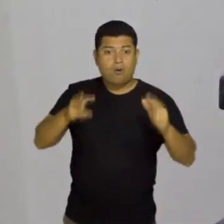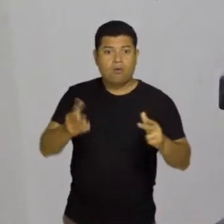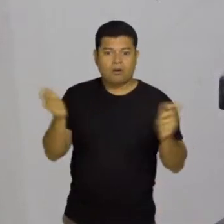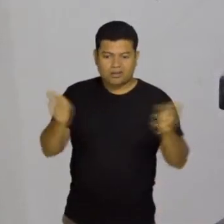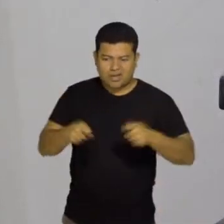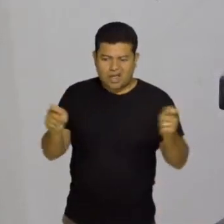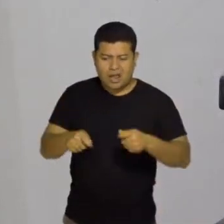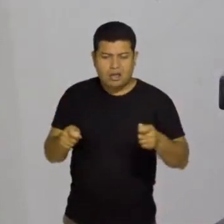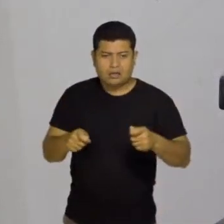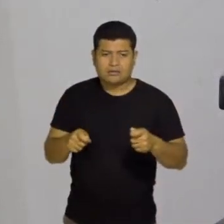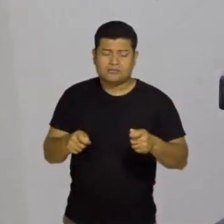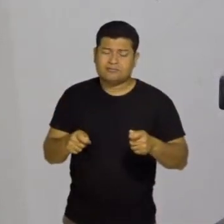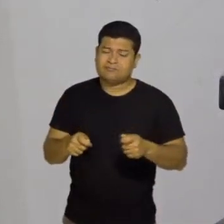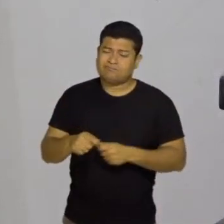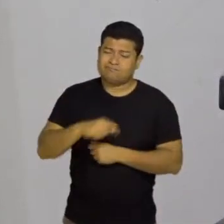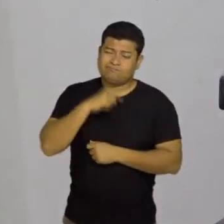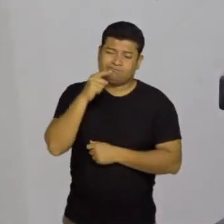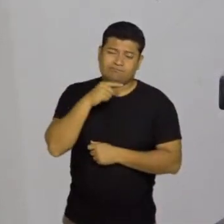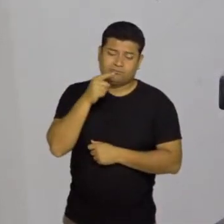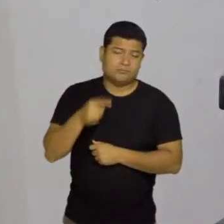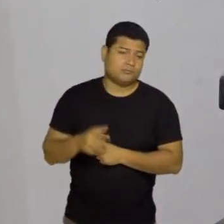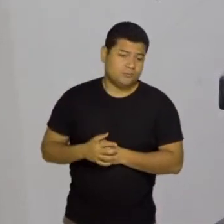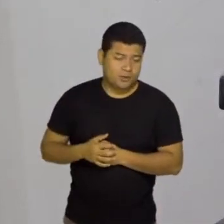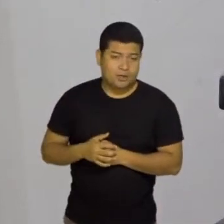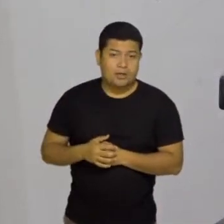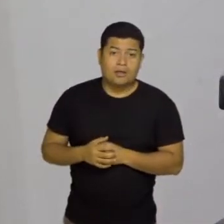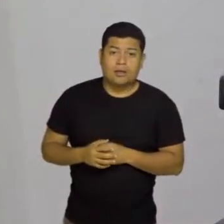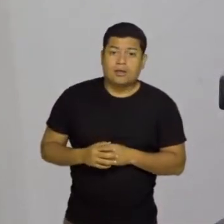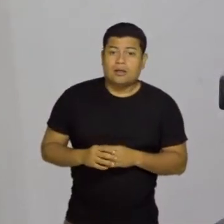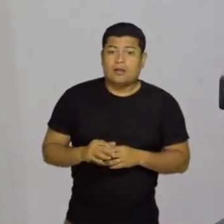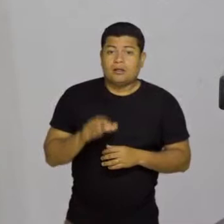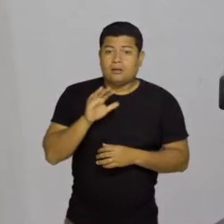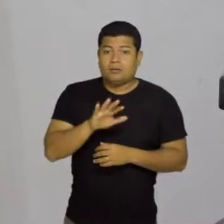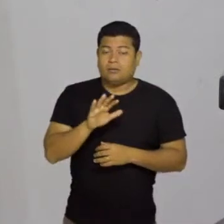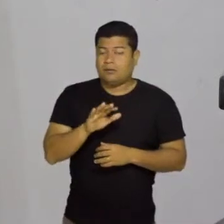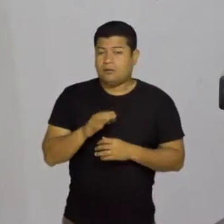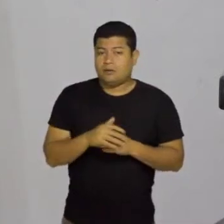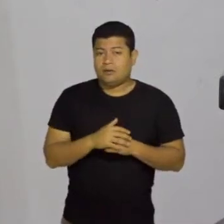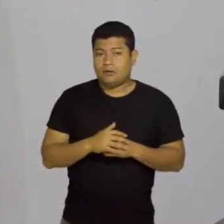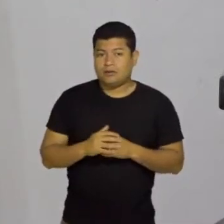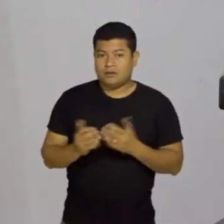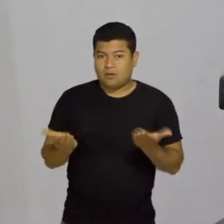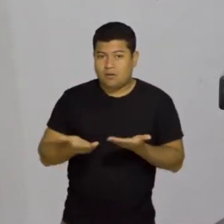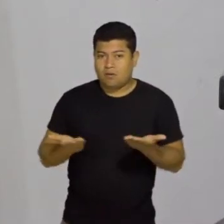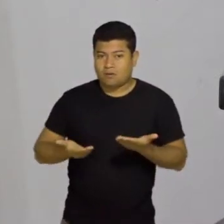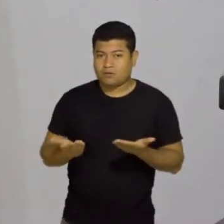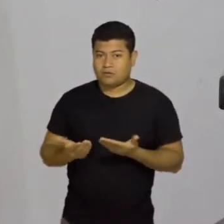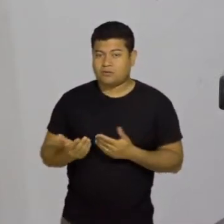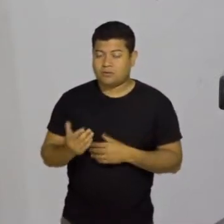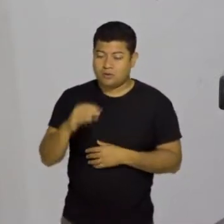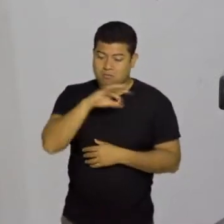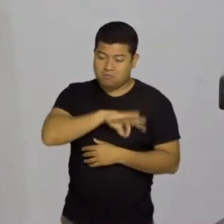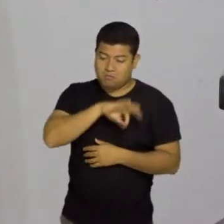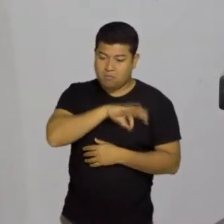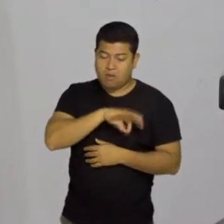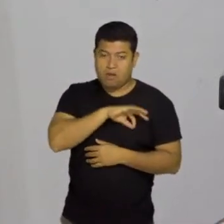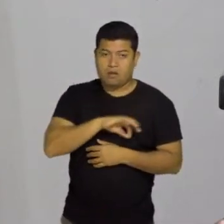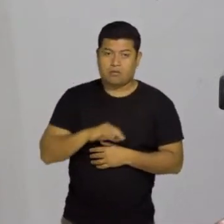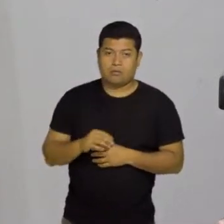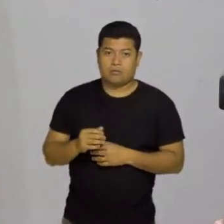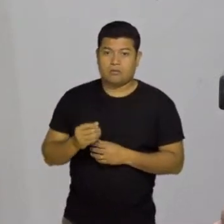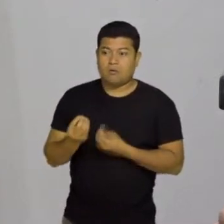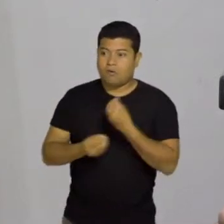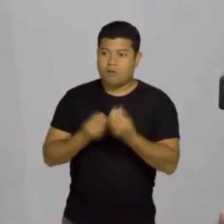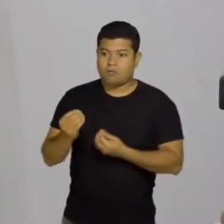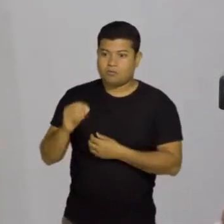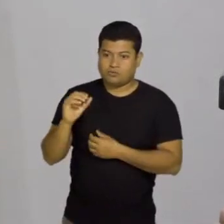tendo hoje. E, atualmente, o meu emprego como menor aprendiz, ele me auxilia nisso, né? Na minha faculdade, por meio